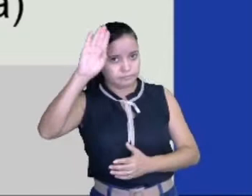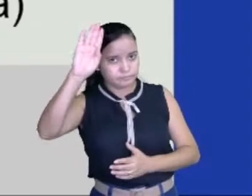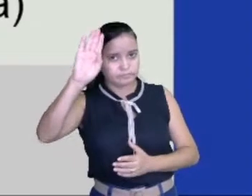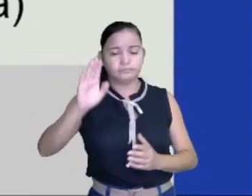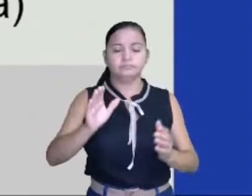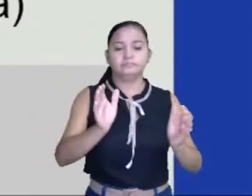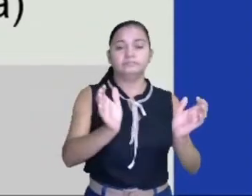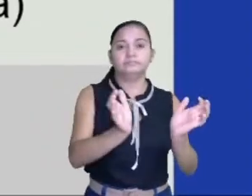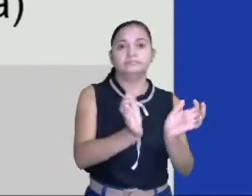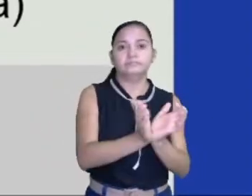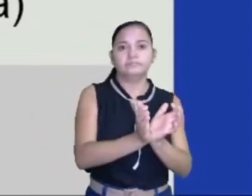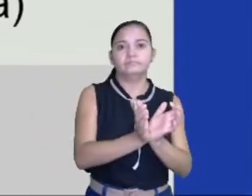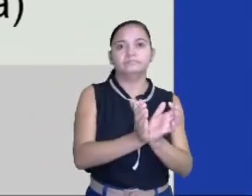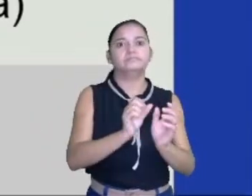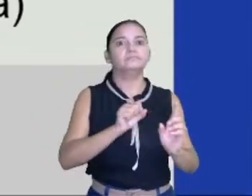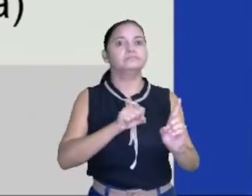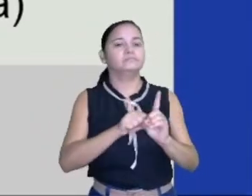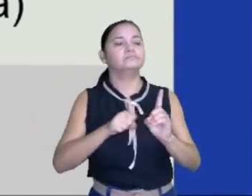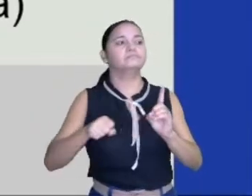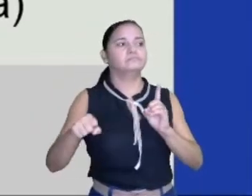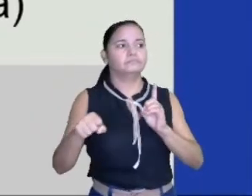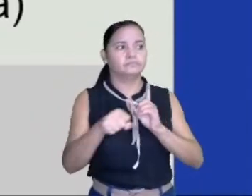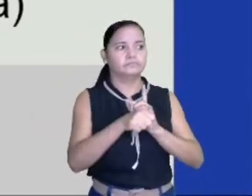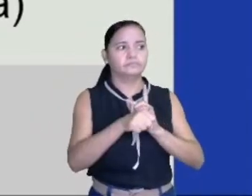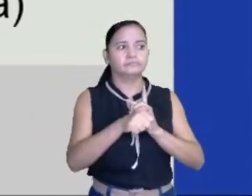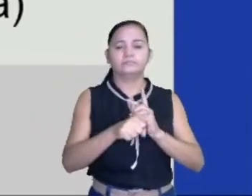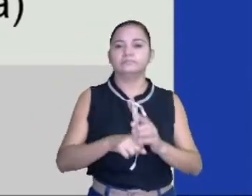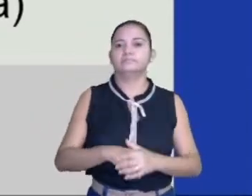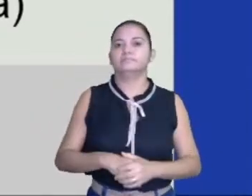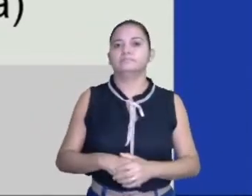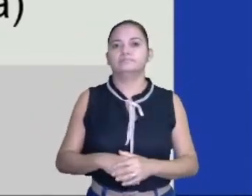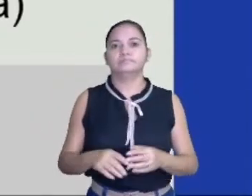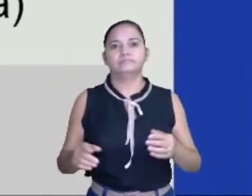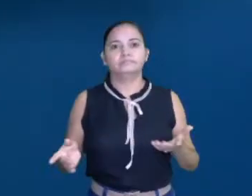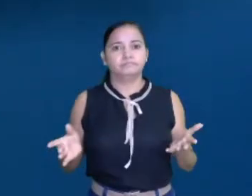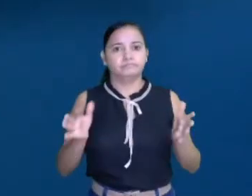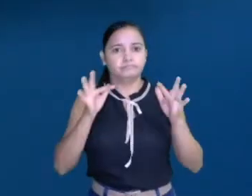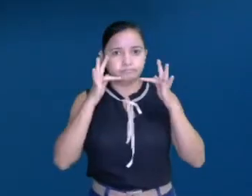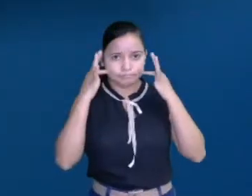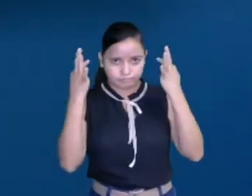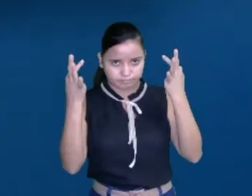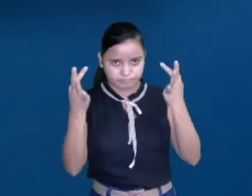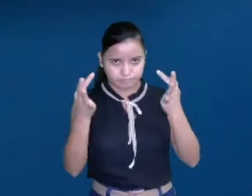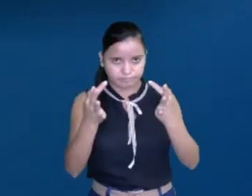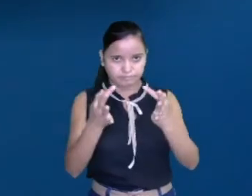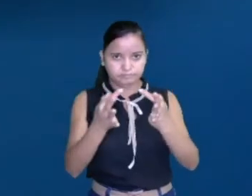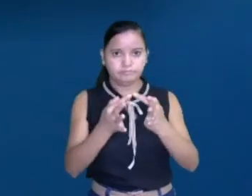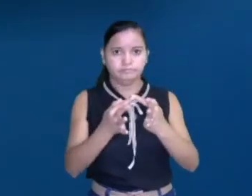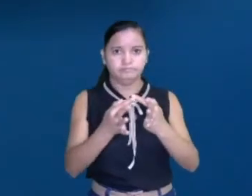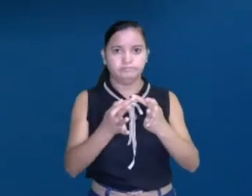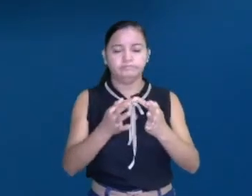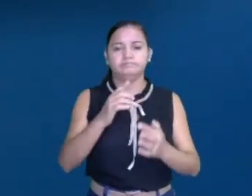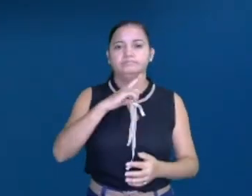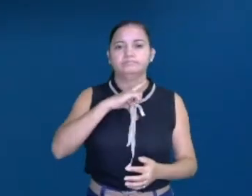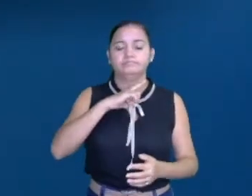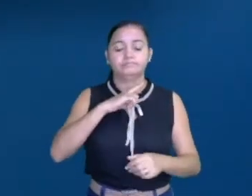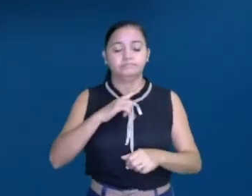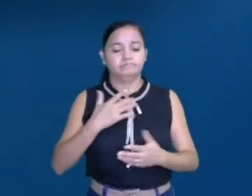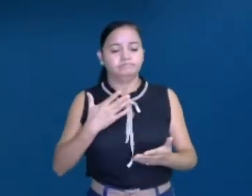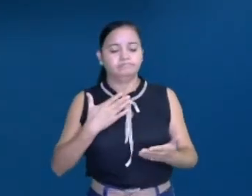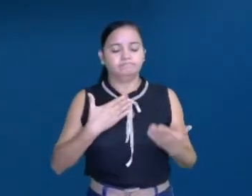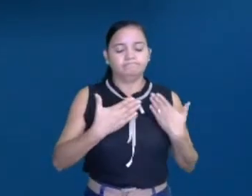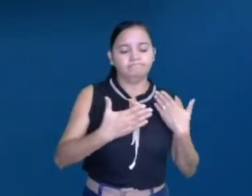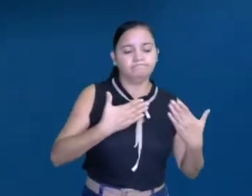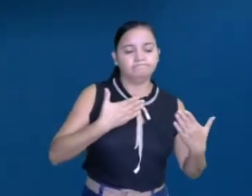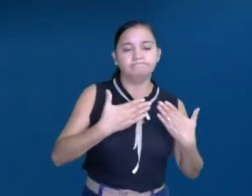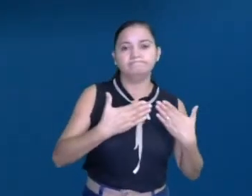que existem muito mais. O grupo social familiar, que é aquele mais próximo, o que a gente tem mais intimidade,